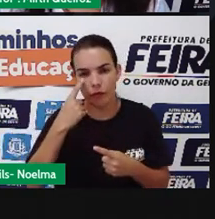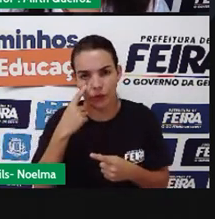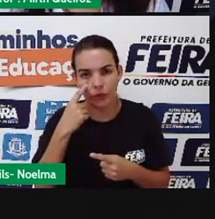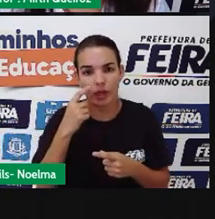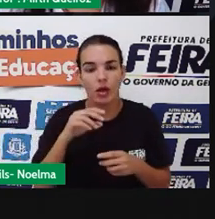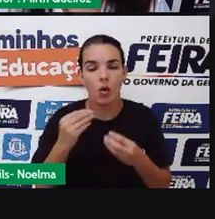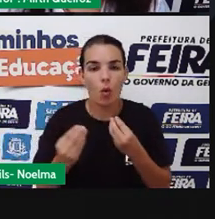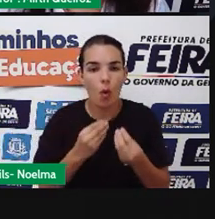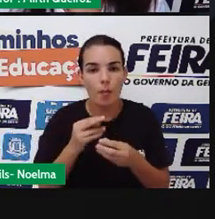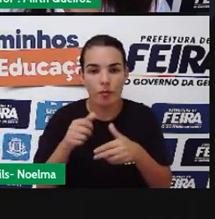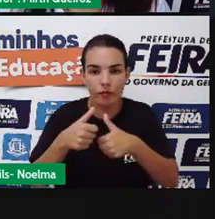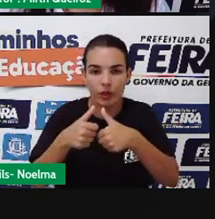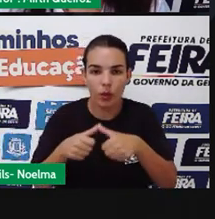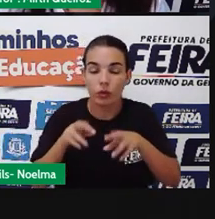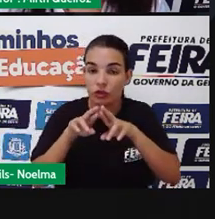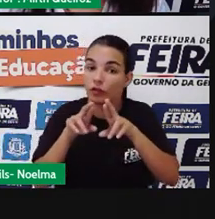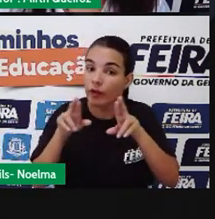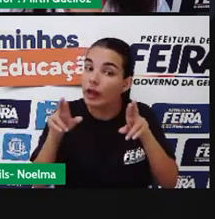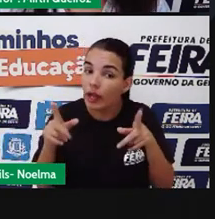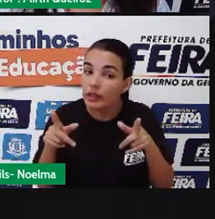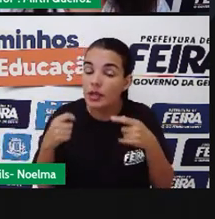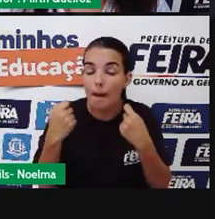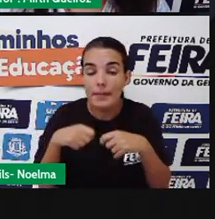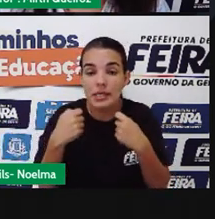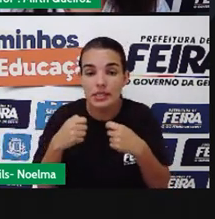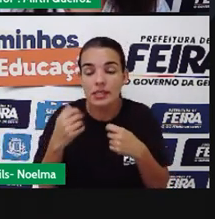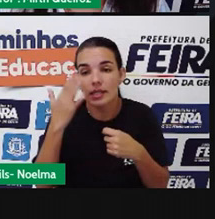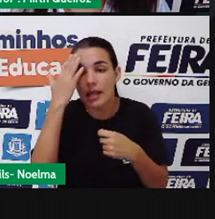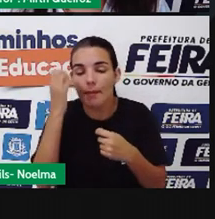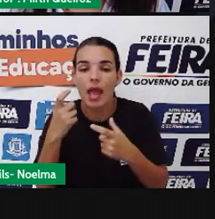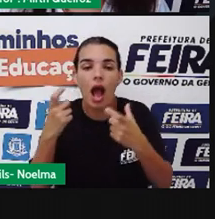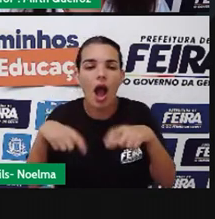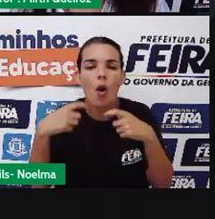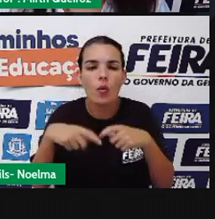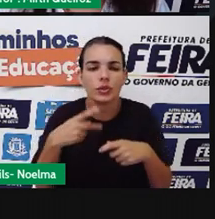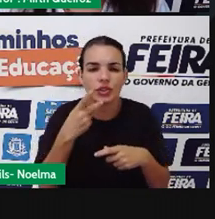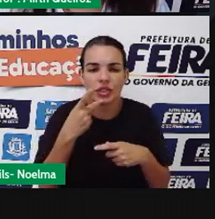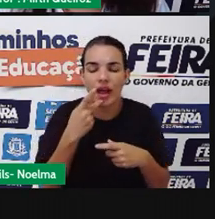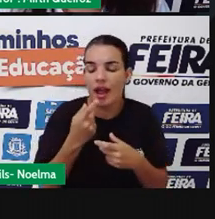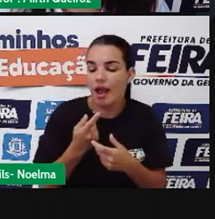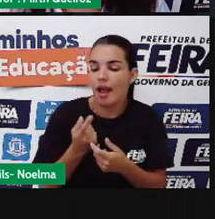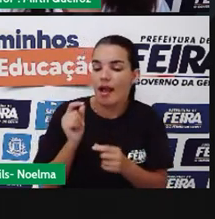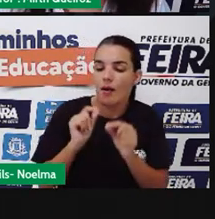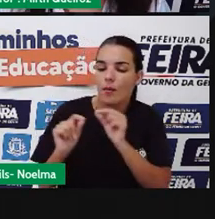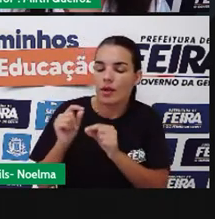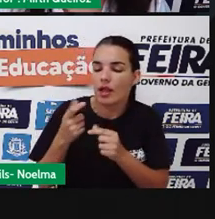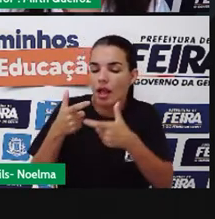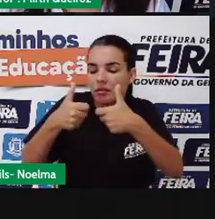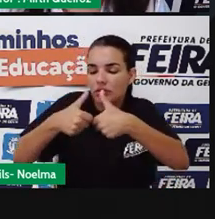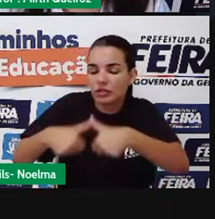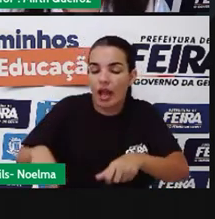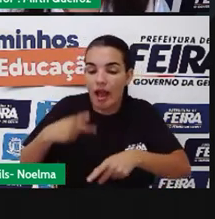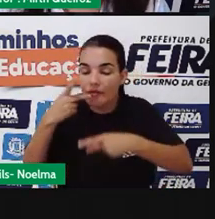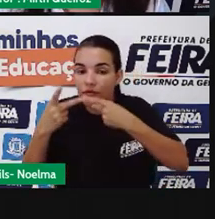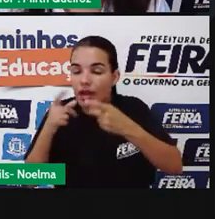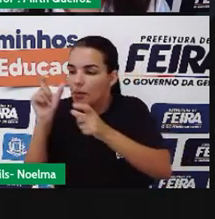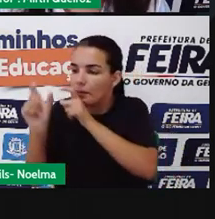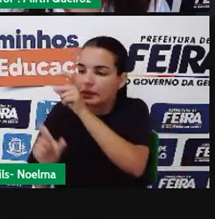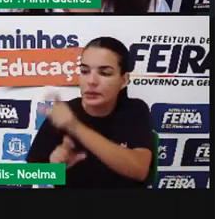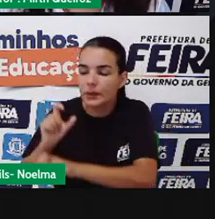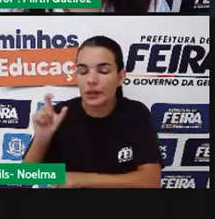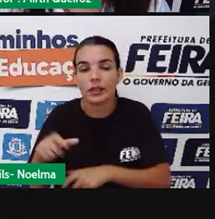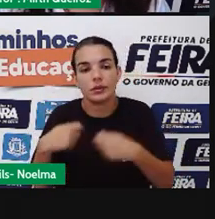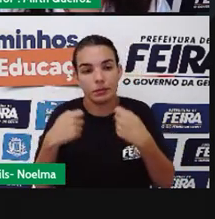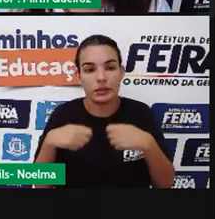da pontuação. A gente vai saber onde estão as falas dos personagens, quem disse o quê, tudo a partir do uso